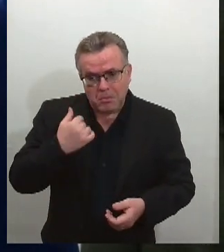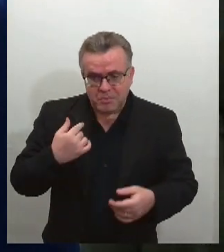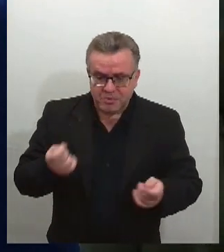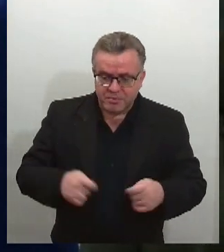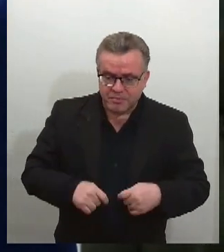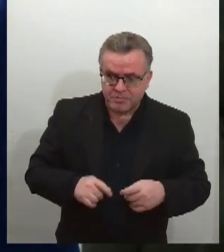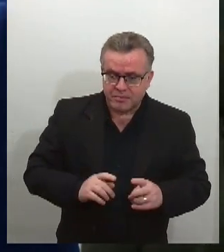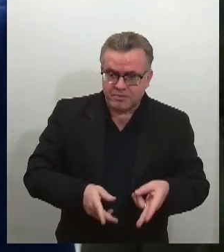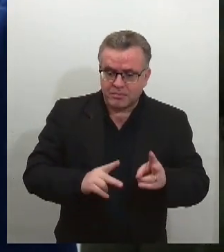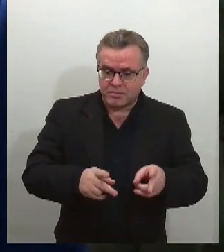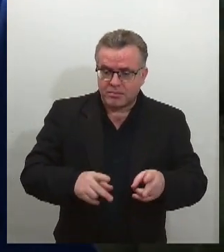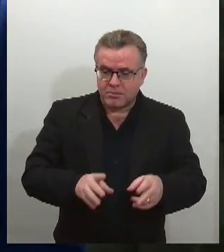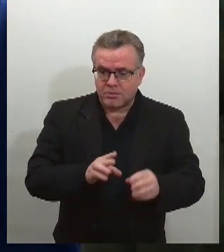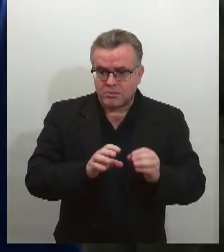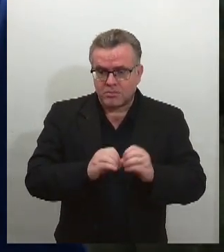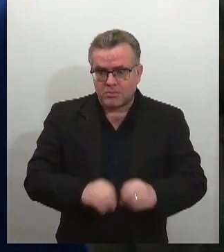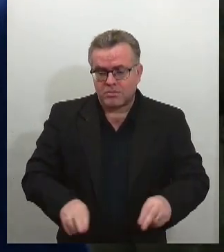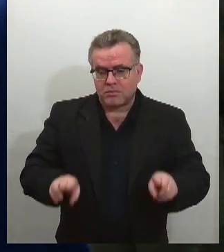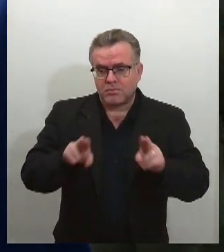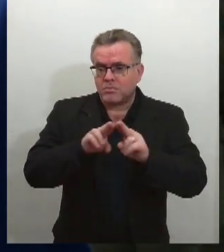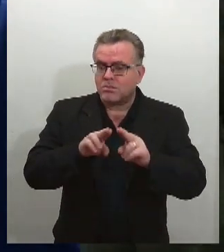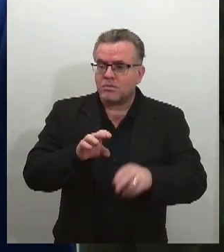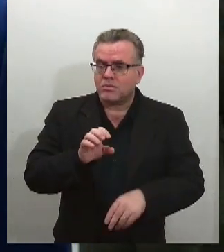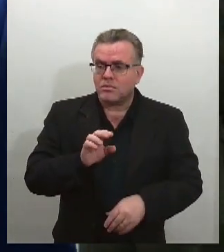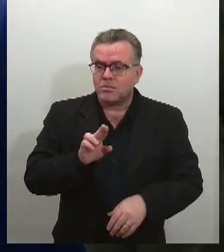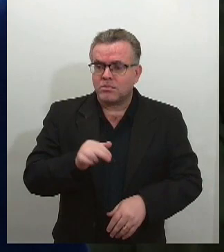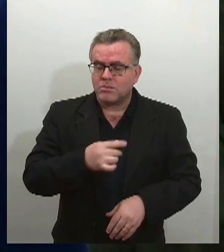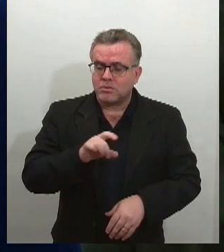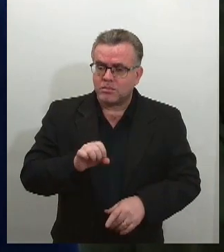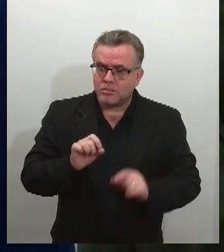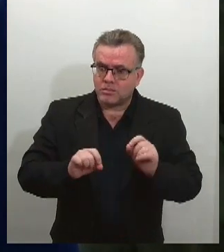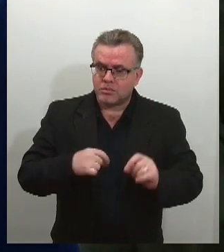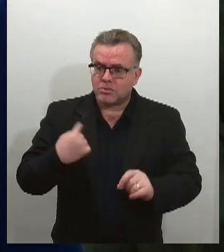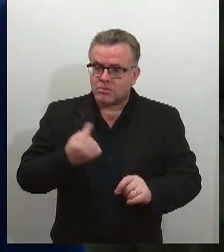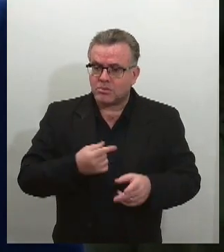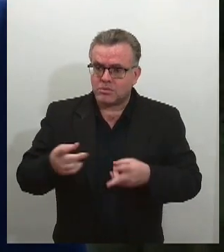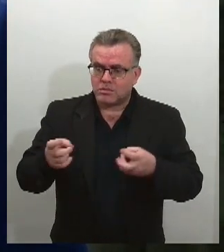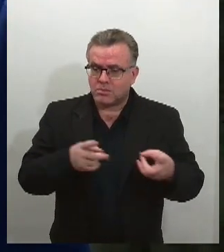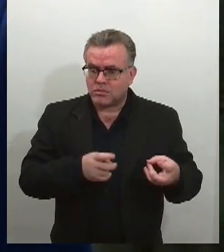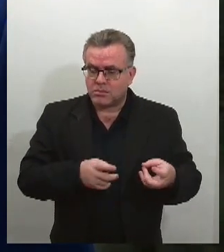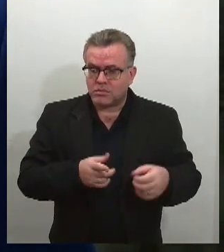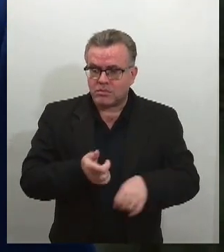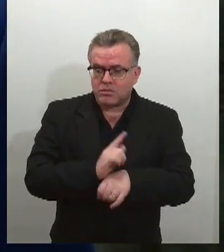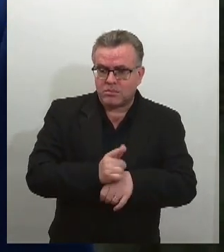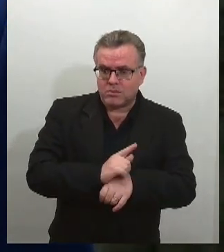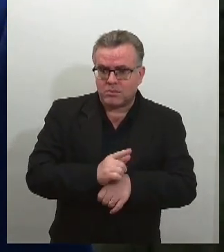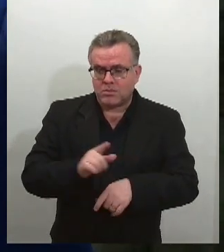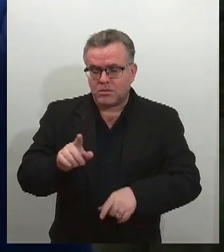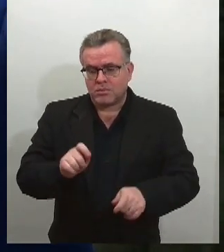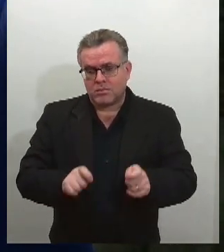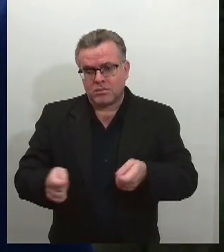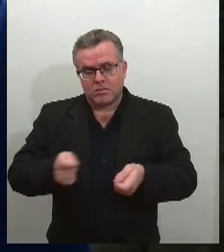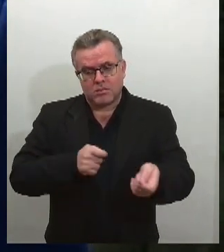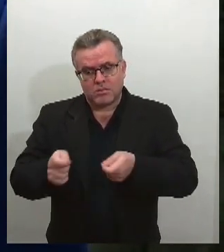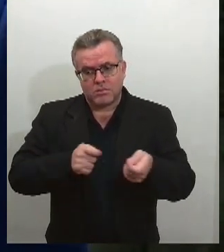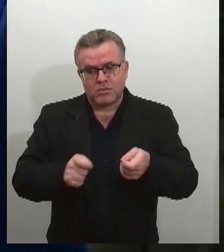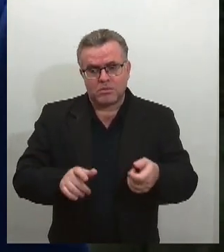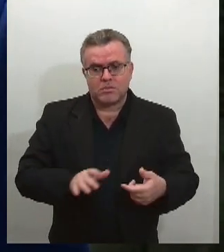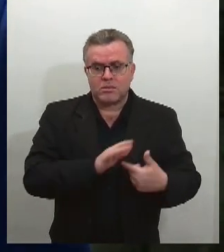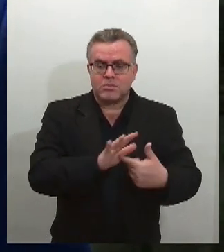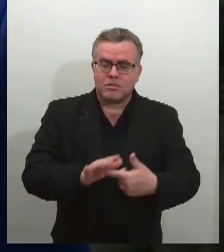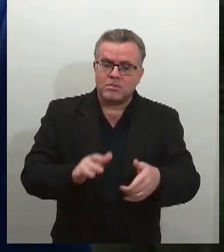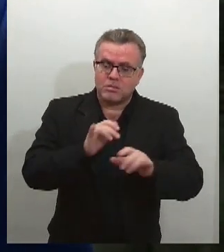União. E assim, hoje eu consigo ter a visão dos dois lados, da gestão e do controle. E deixar claro na minha mensagem que o controle é um